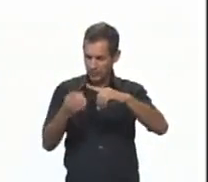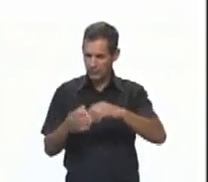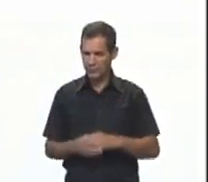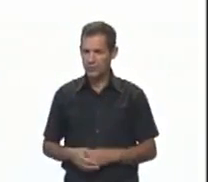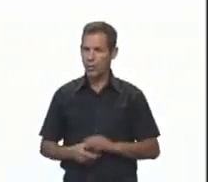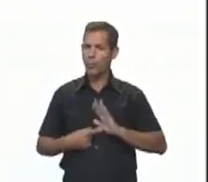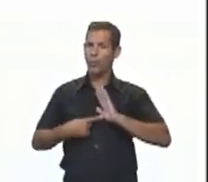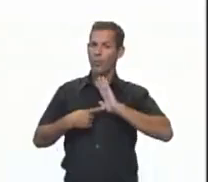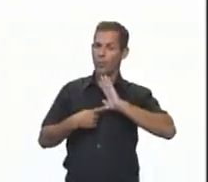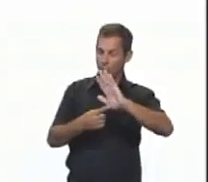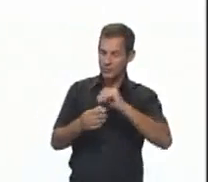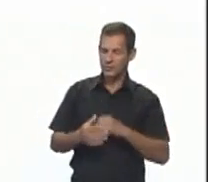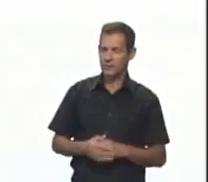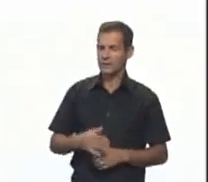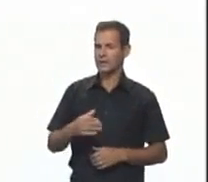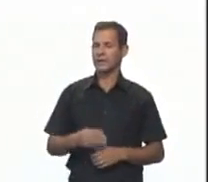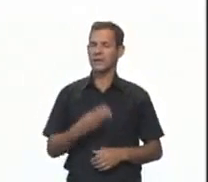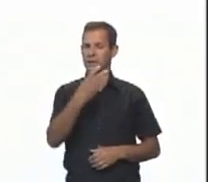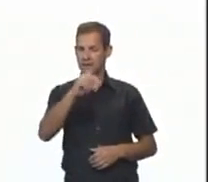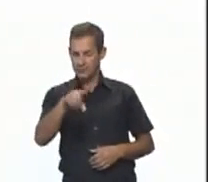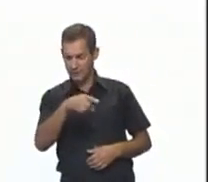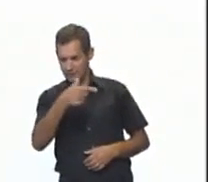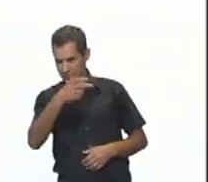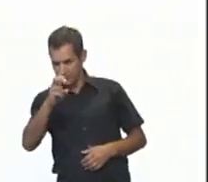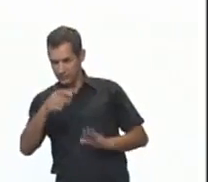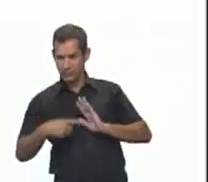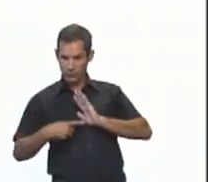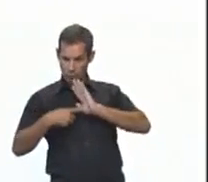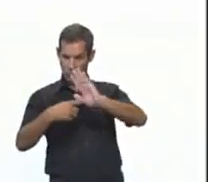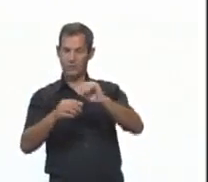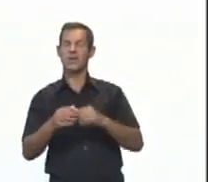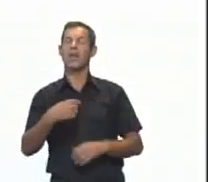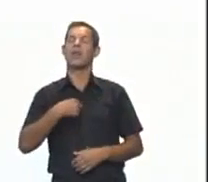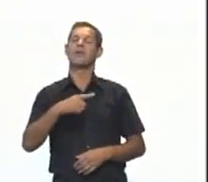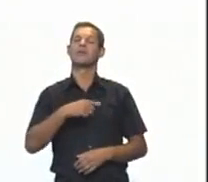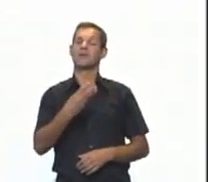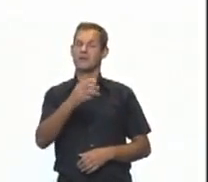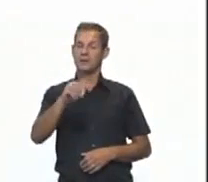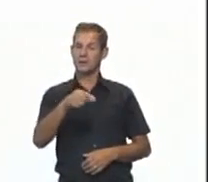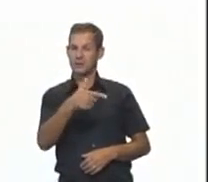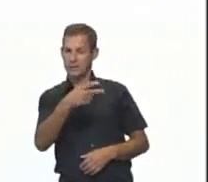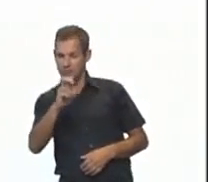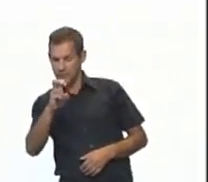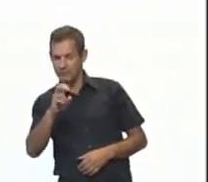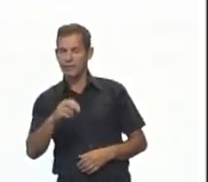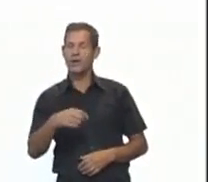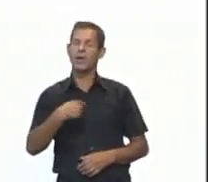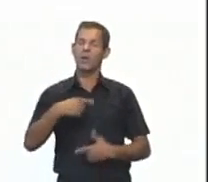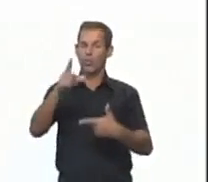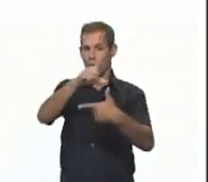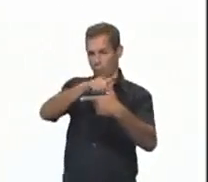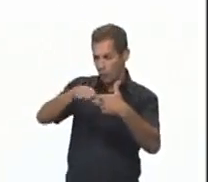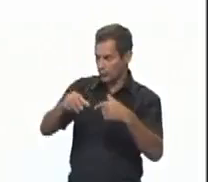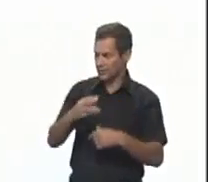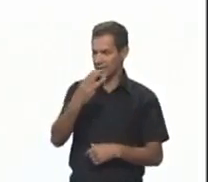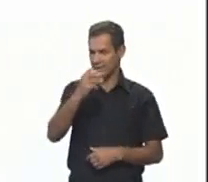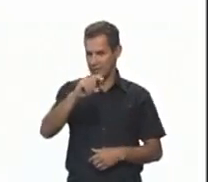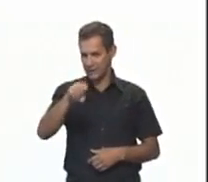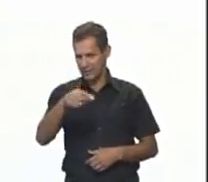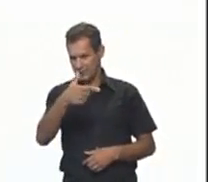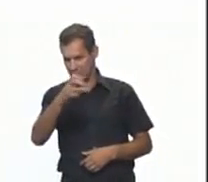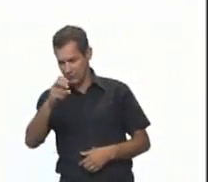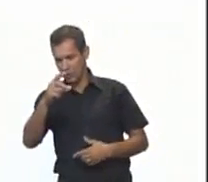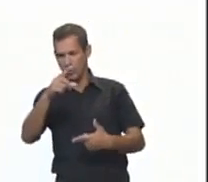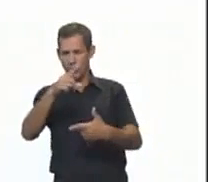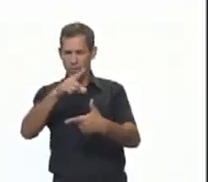em evidência, o 30,25 em evidência. Se eu coloco 30,25 em evidência, eu vou dividir.